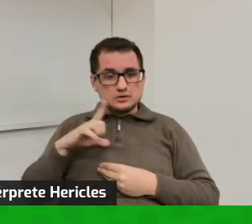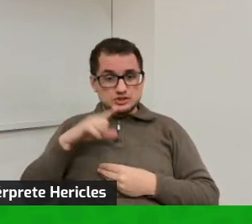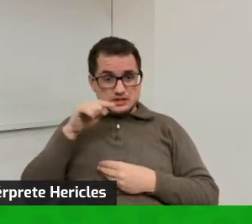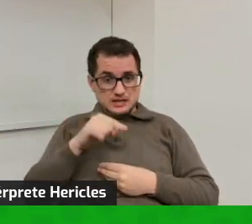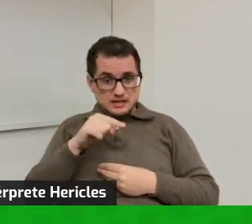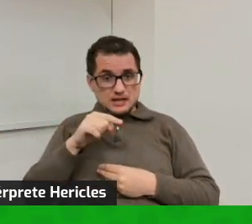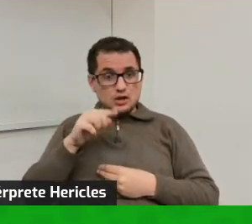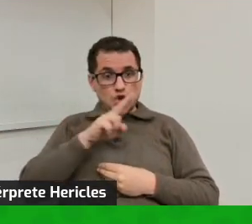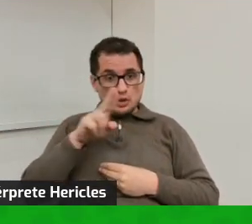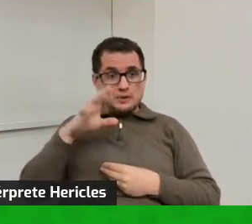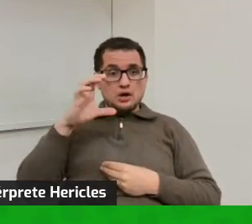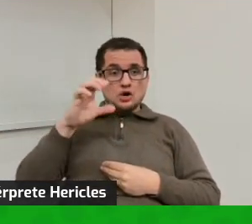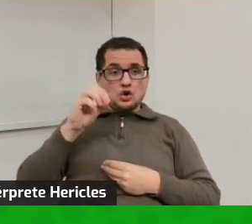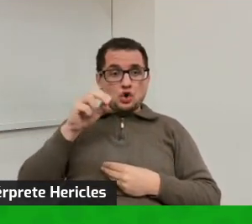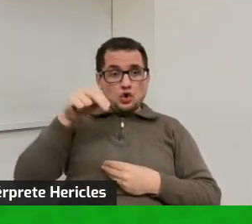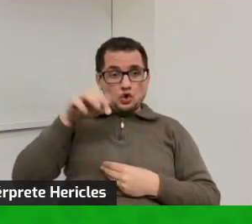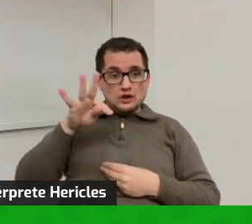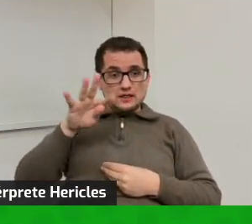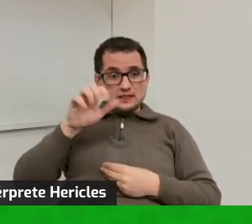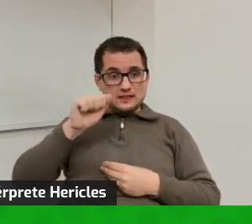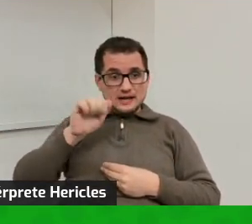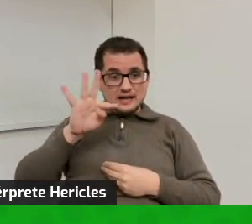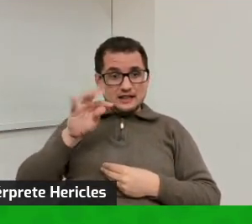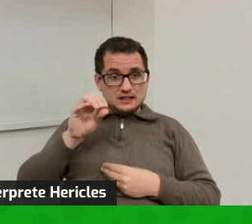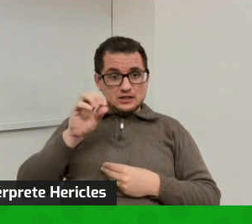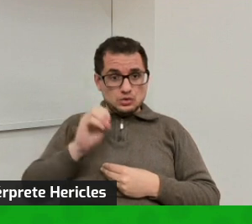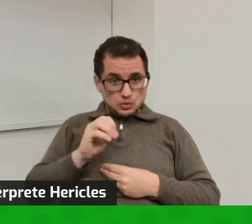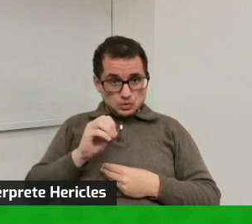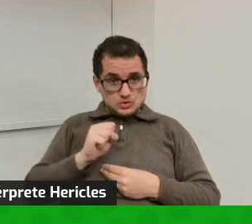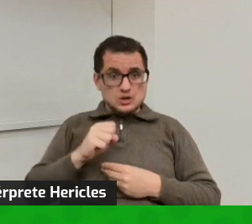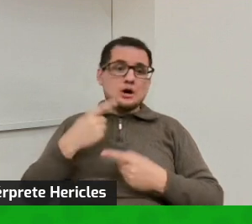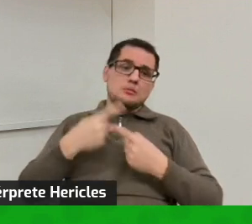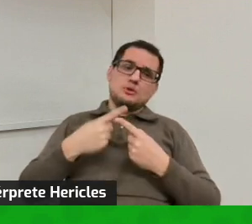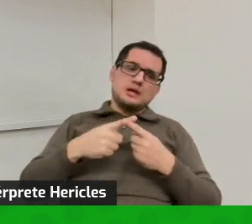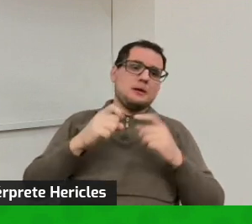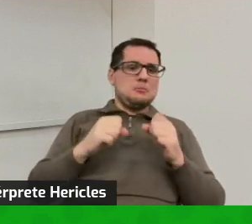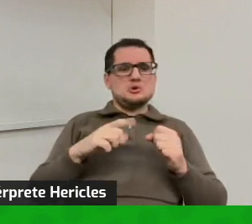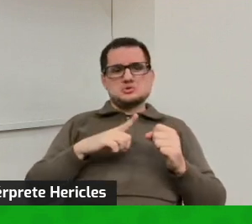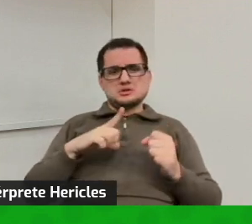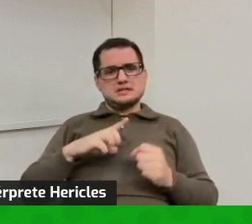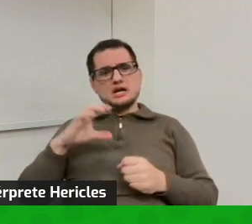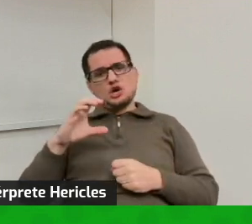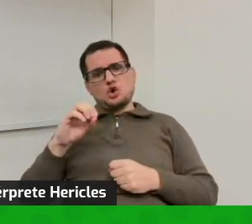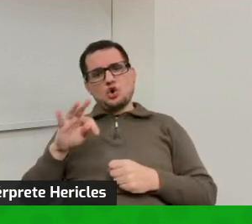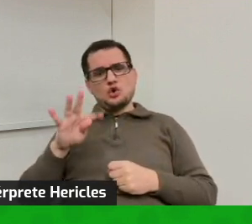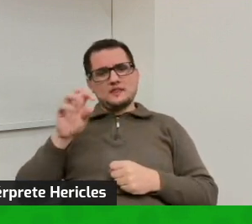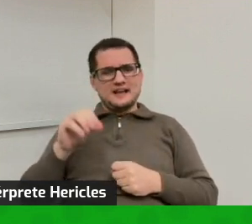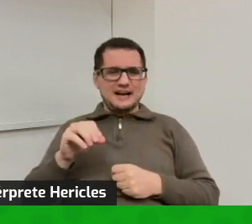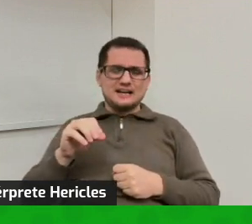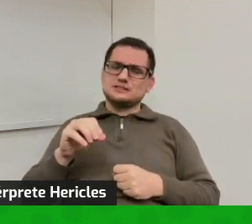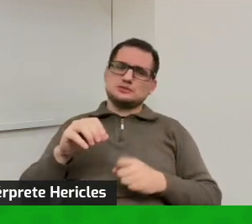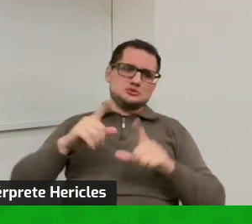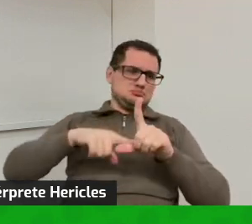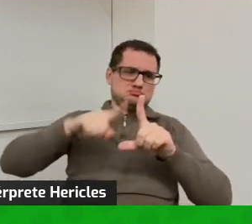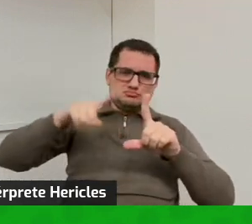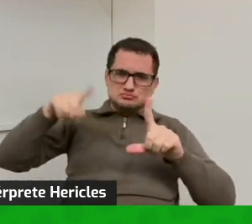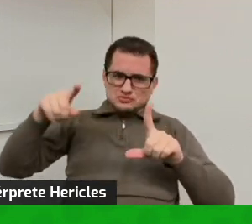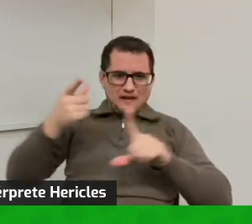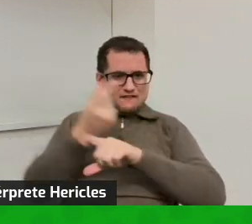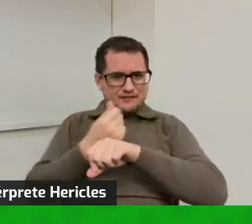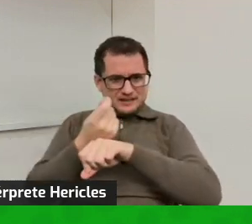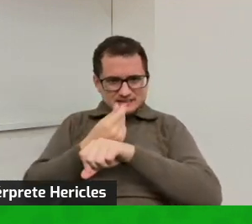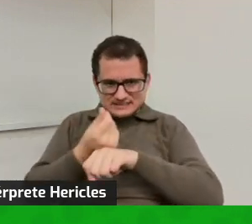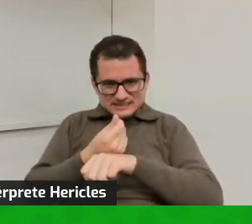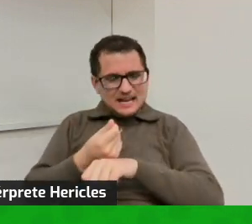posso ter uma planilha aqui com os contatos, com índice financeiro, com agenda e tudo mais, e daí ele me mostra todas